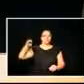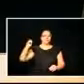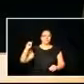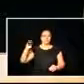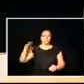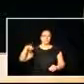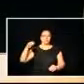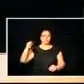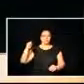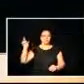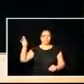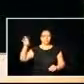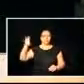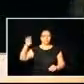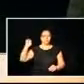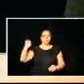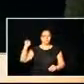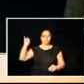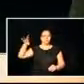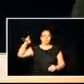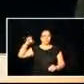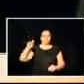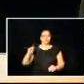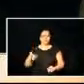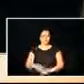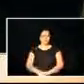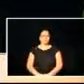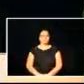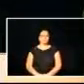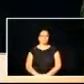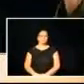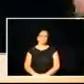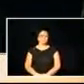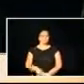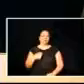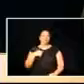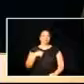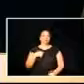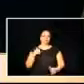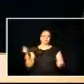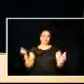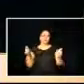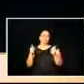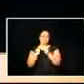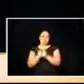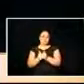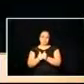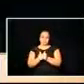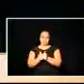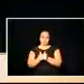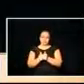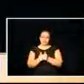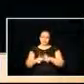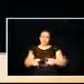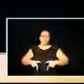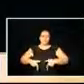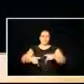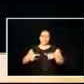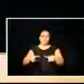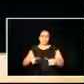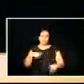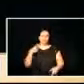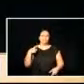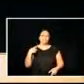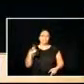um servidor, e esse servidor estava falando: olha, Salvador, eu fiz engenharia, fiz vários cursos de especialização e eu